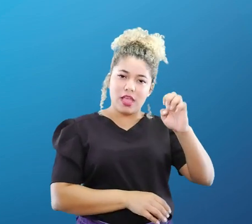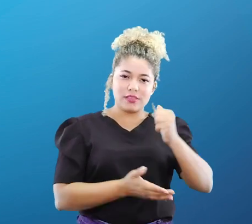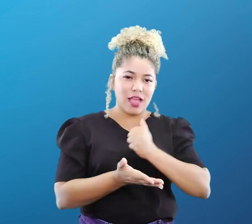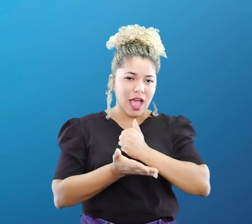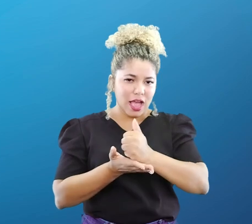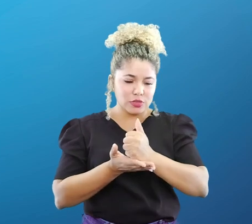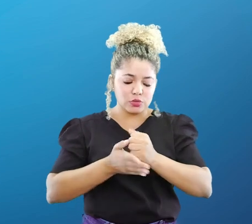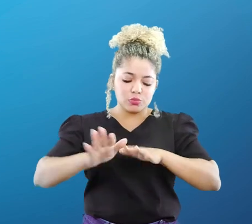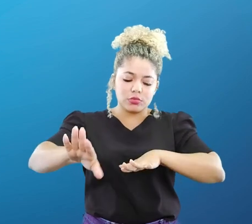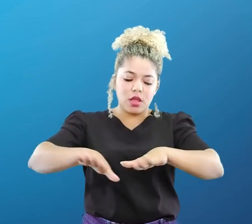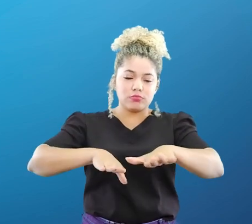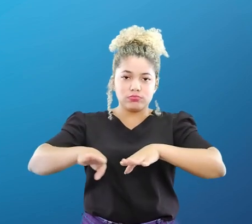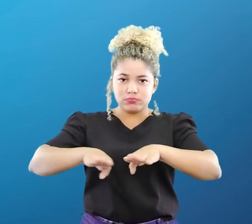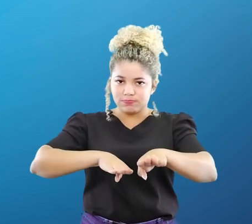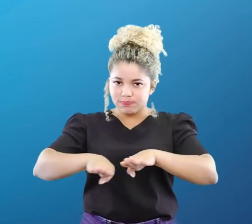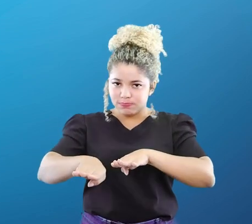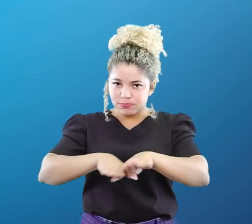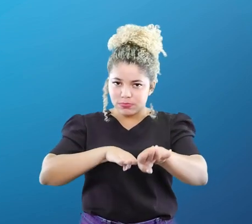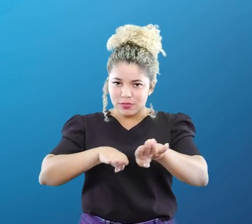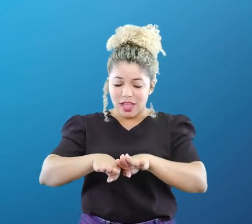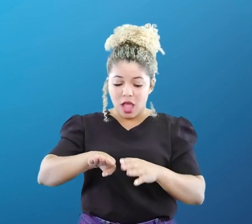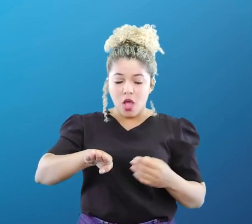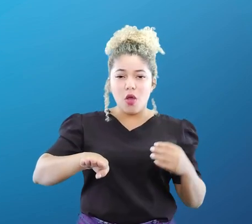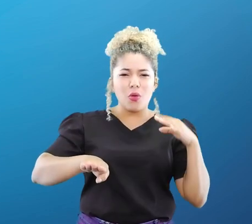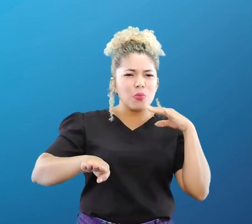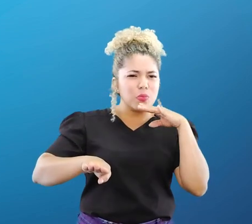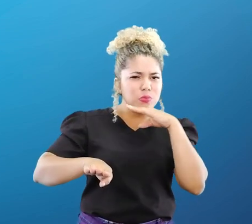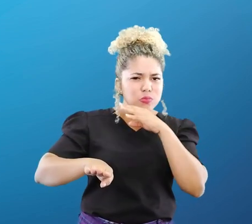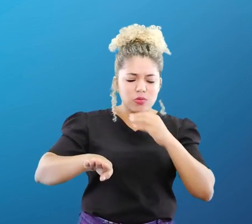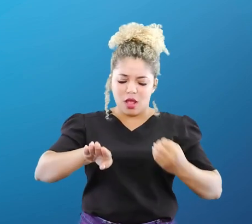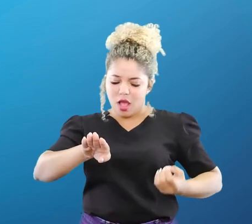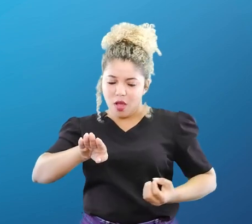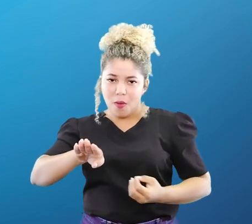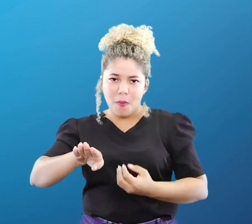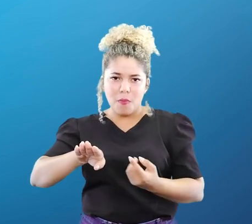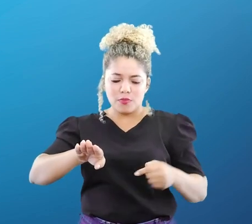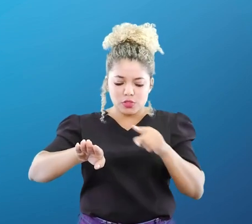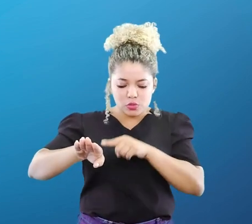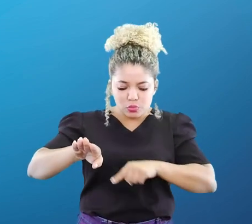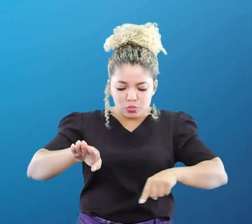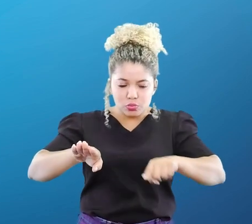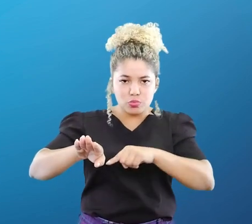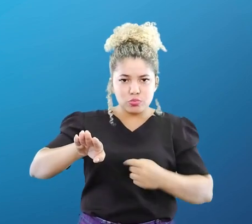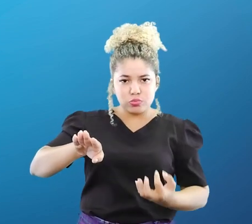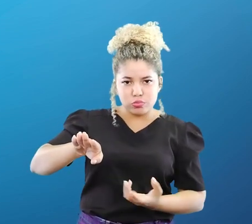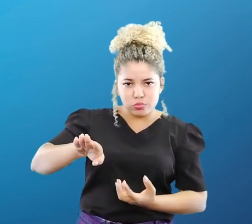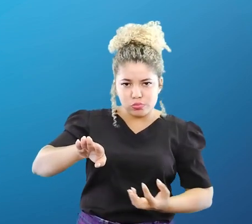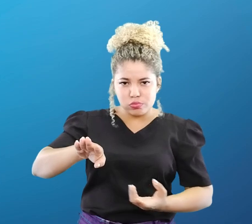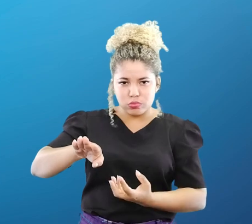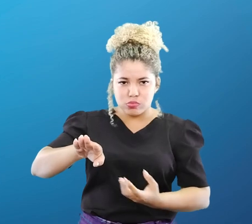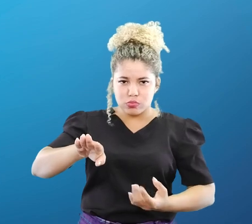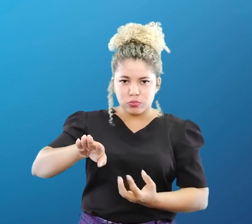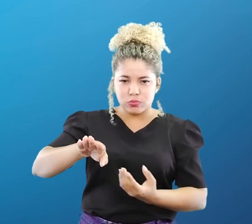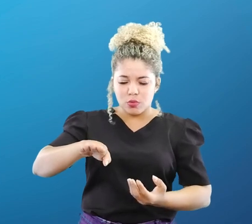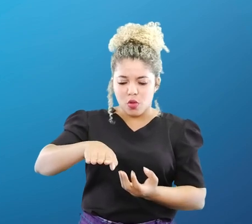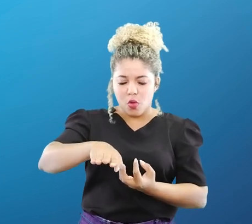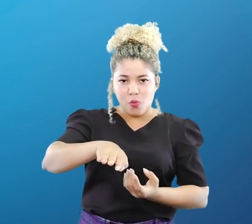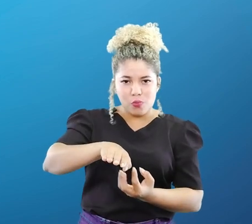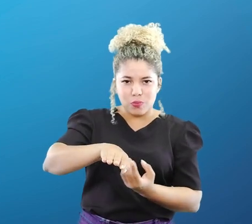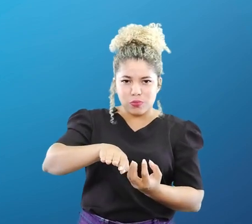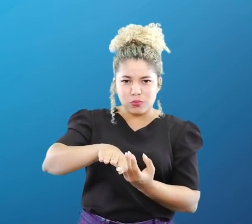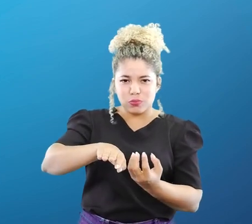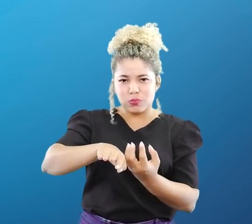movimento das placas. O calor desencadeia a movimentação circular do manto. Ali nós temos o movimento